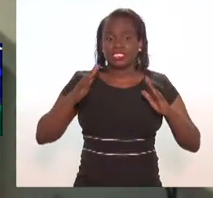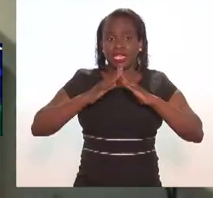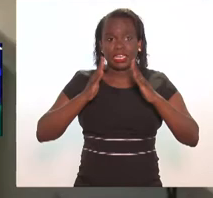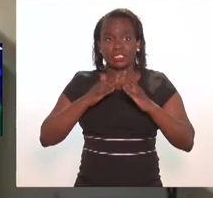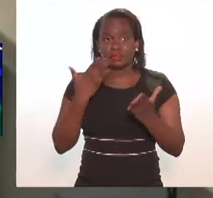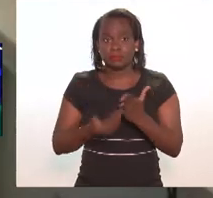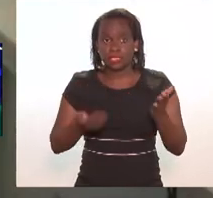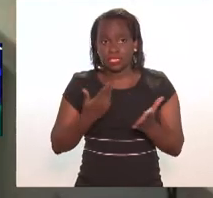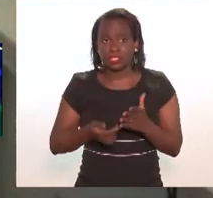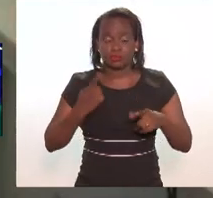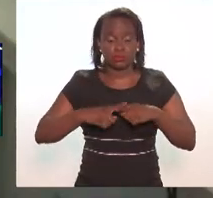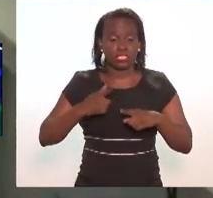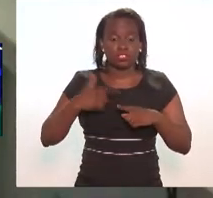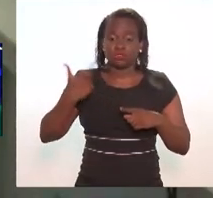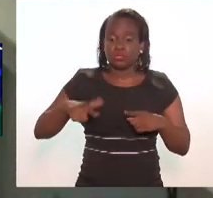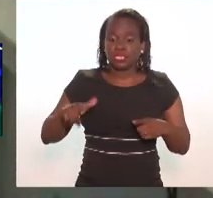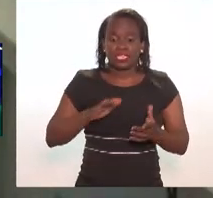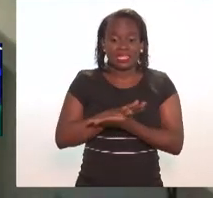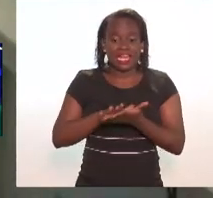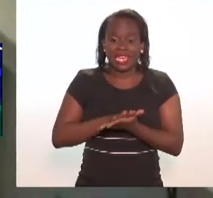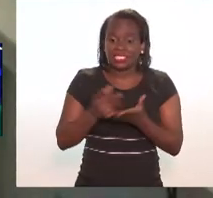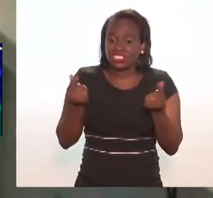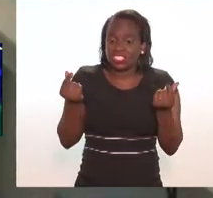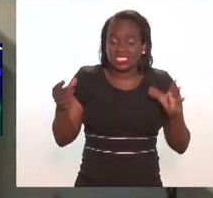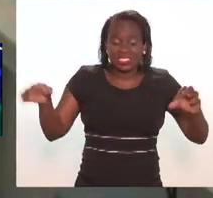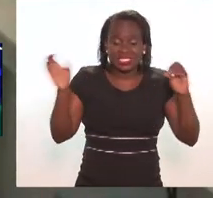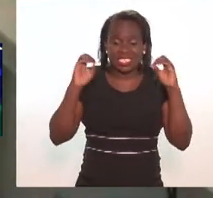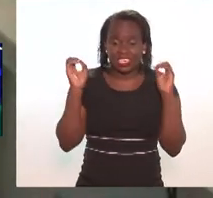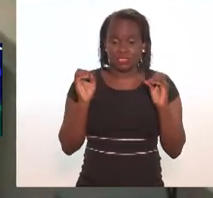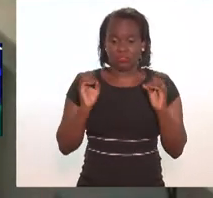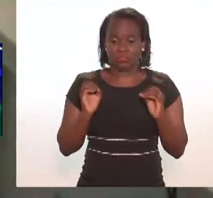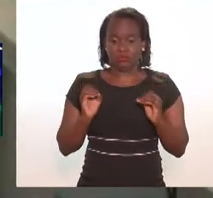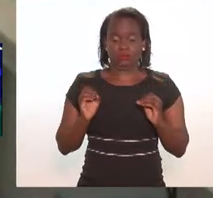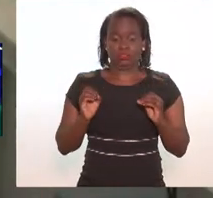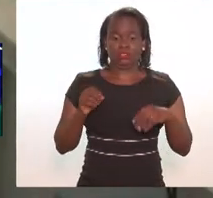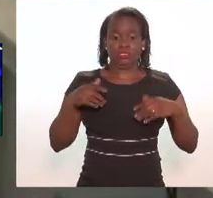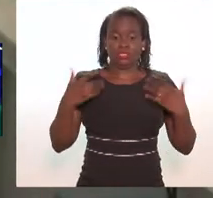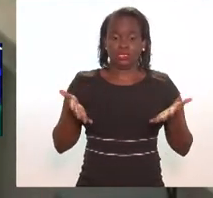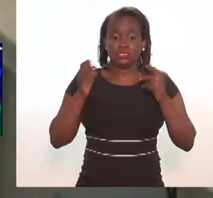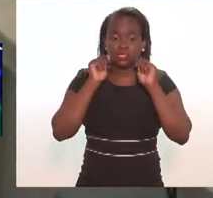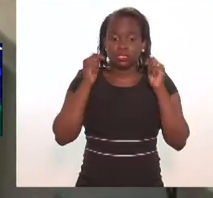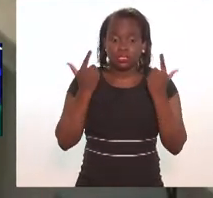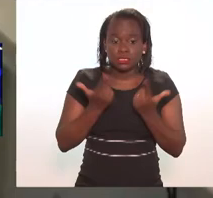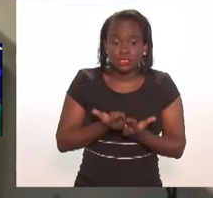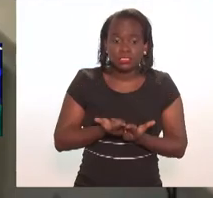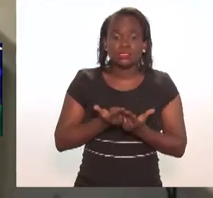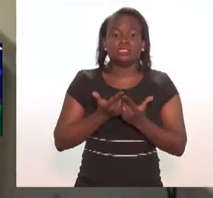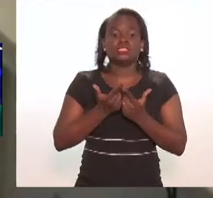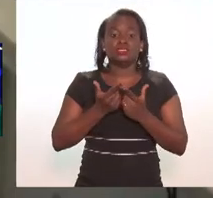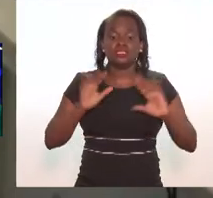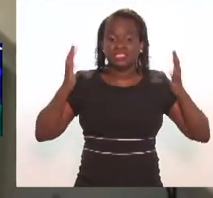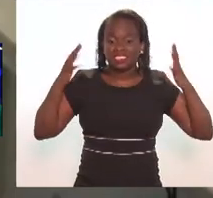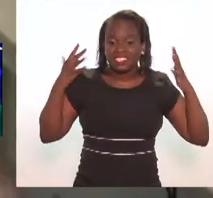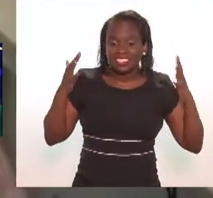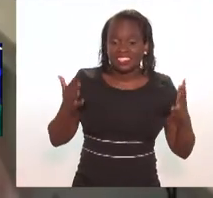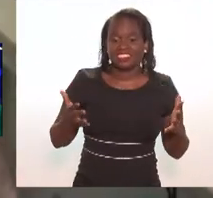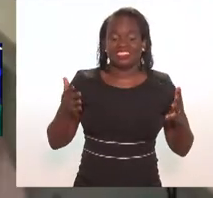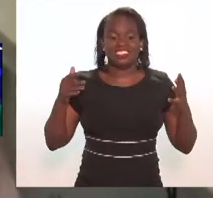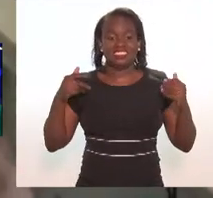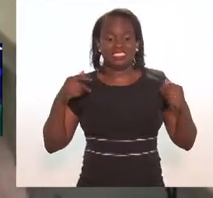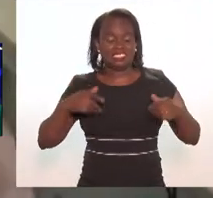teto, porque não tem mais nenhuma fonte de renda. A Assembleia Legislativa comemorou